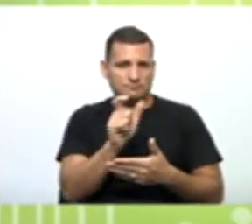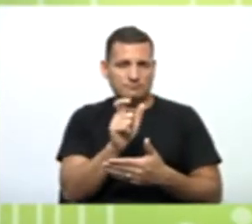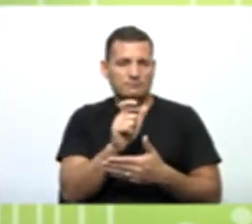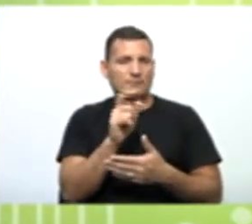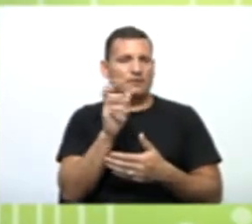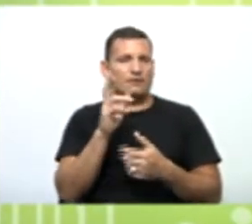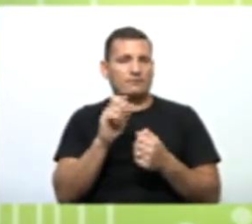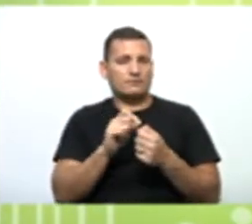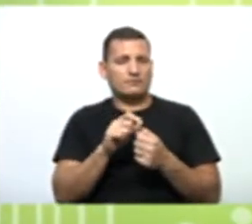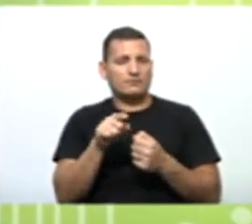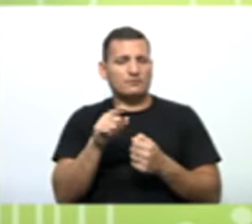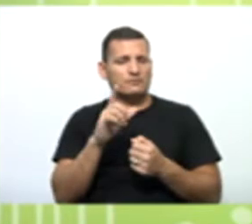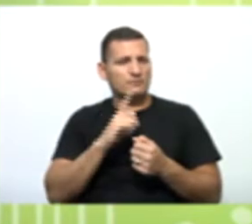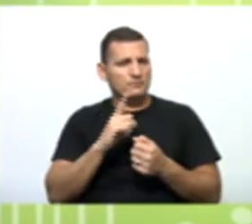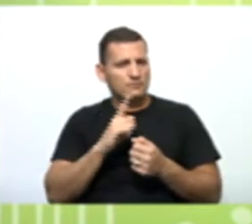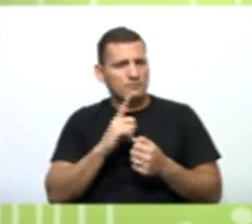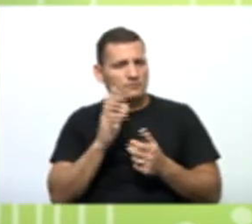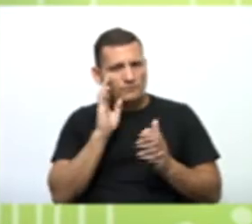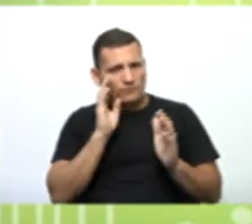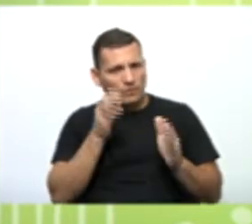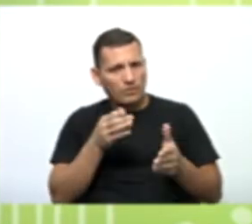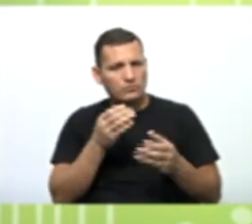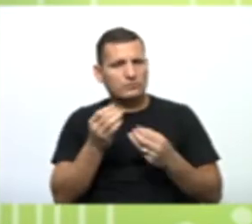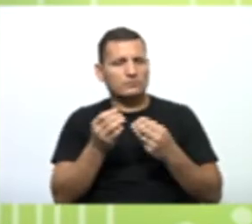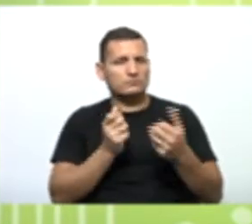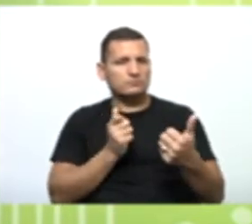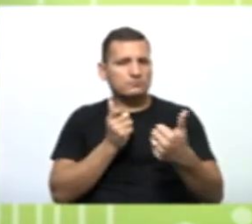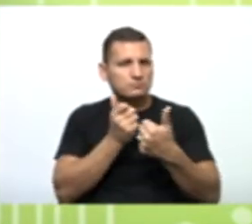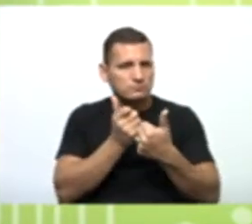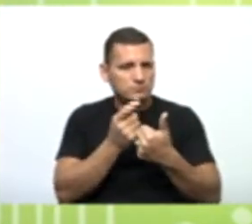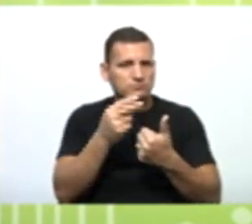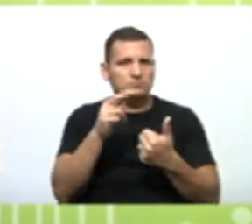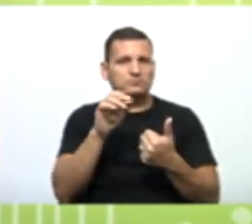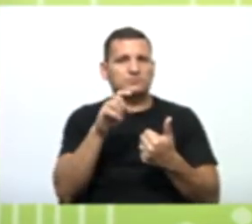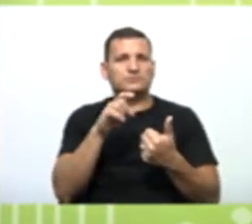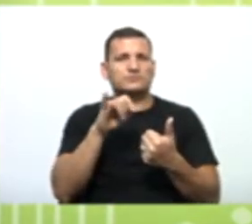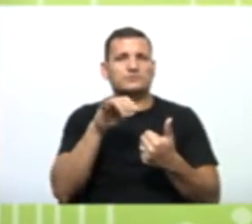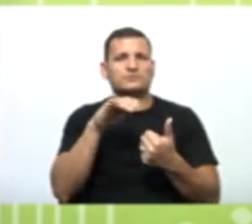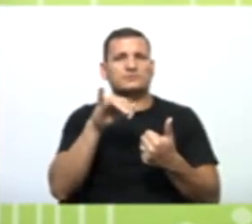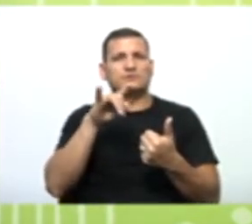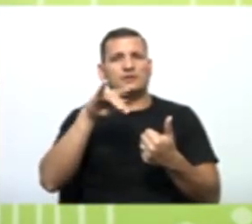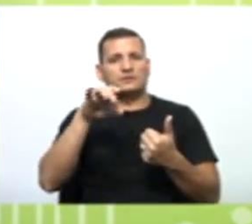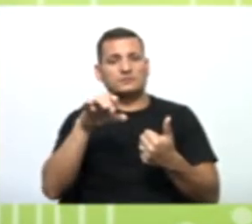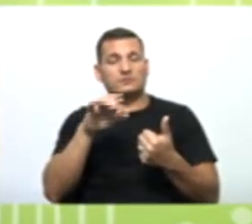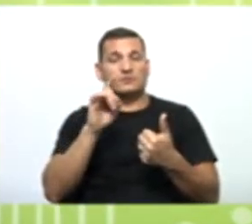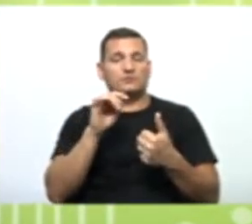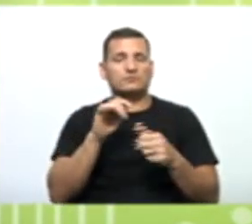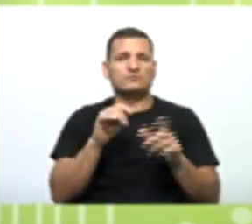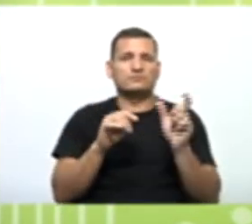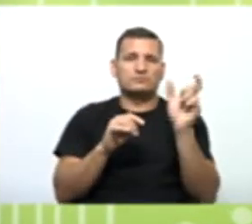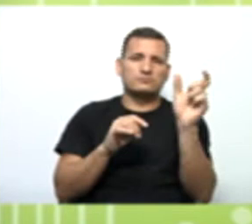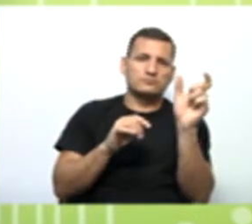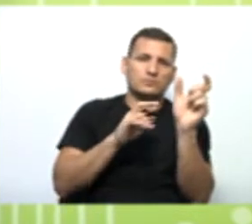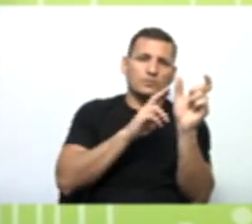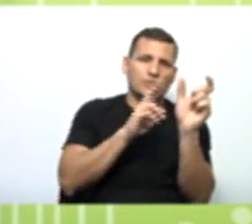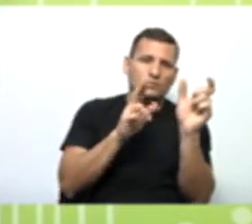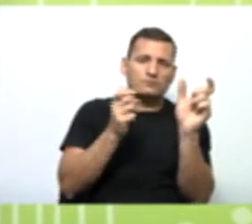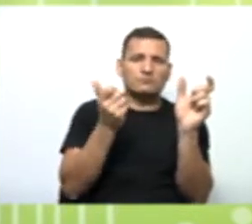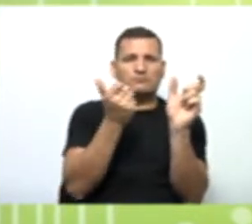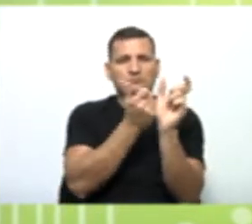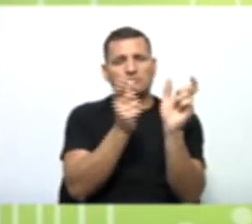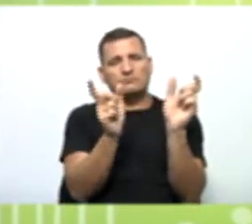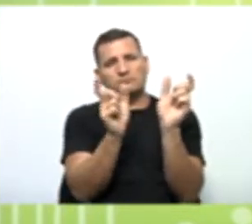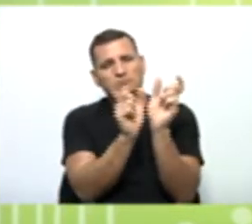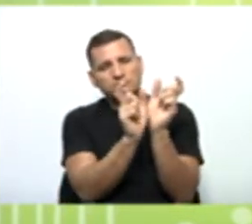preocupou com o princípio da proximidade? Ela falou, poxa, ó, eu vou deixar o nome aqui próximo da instituição, porque na hora que ele